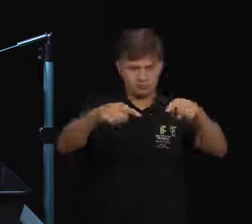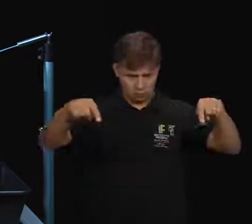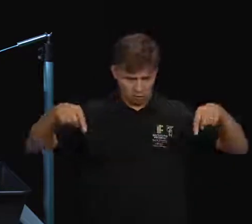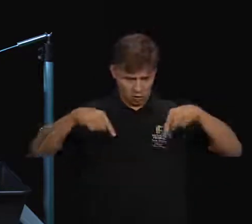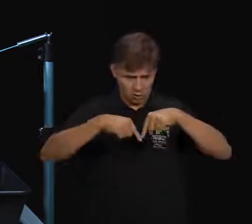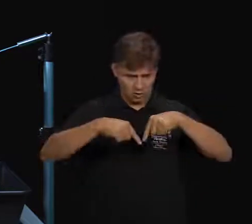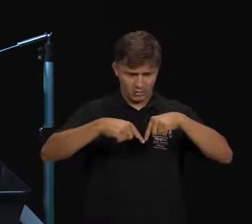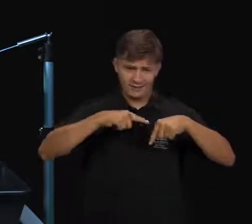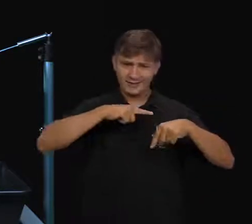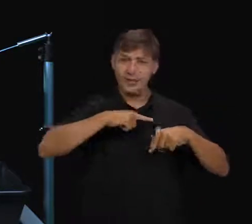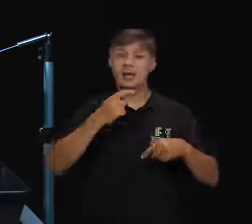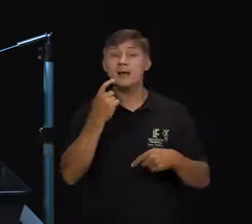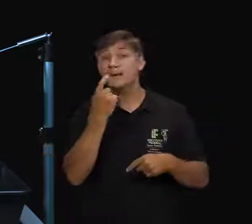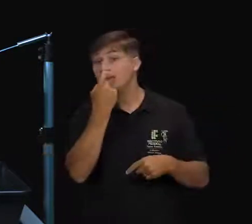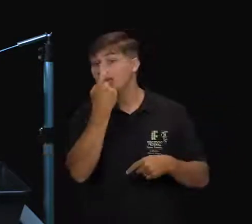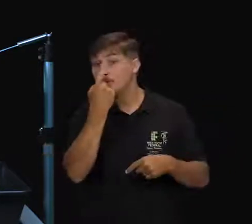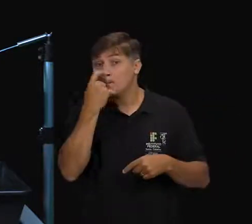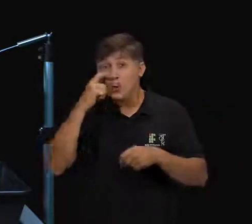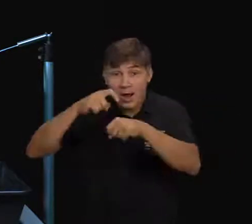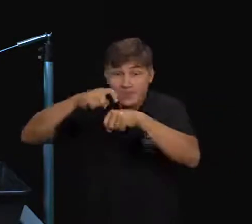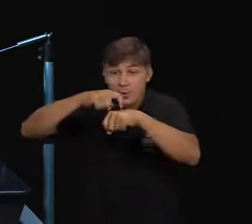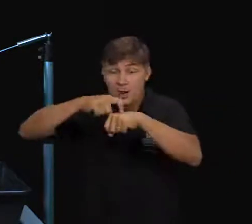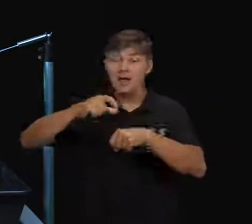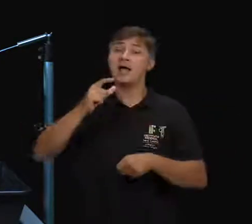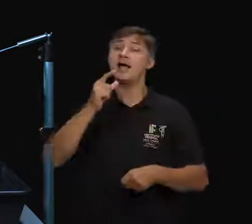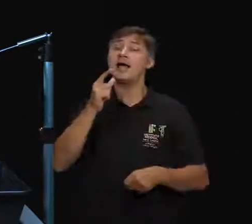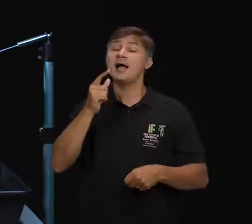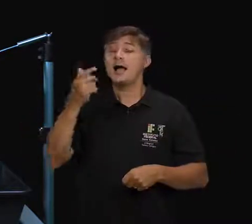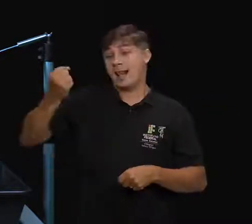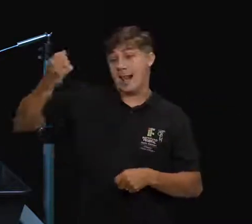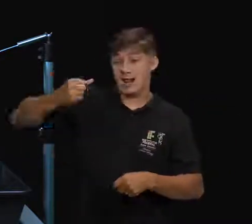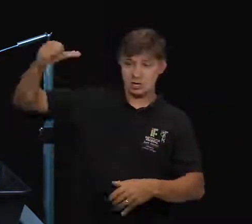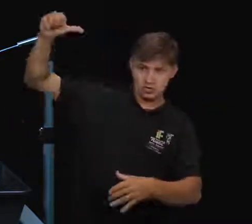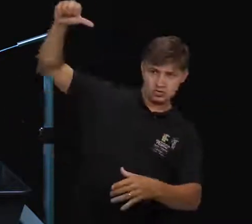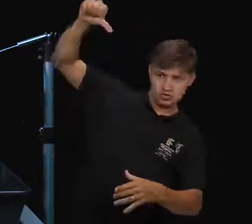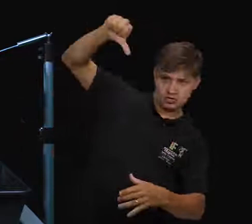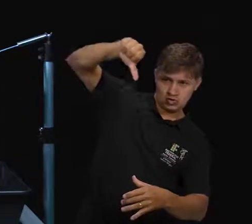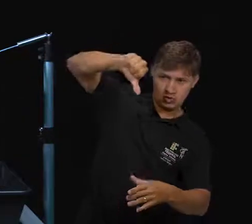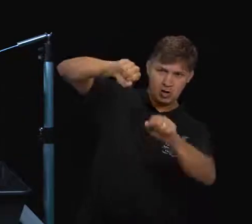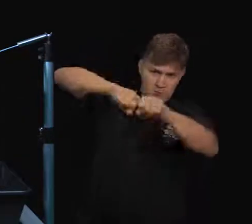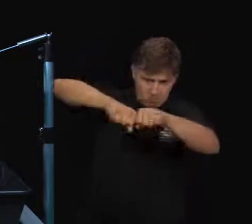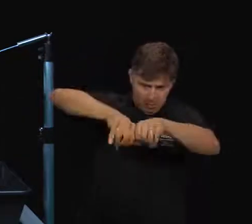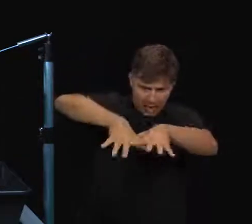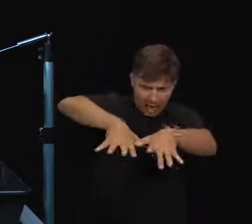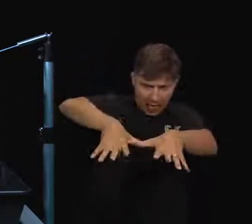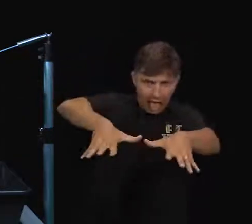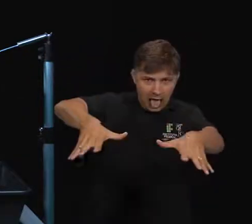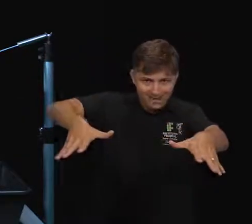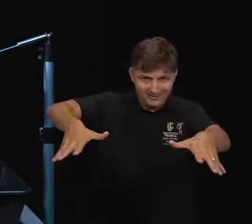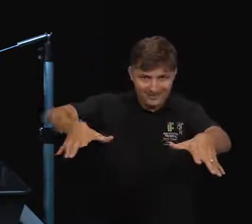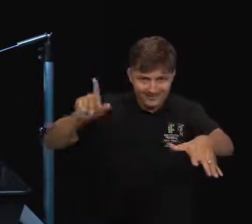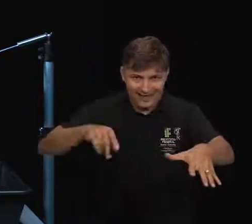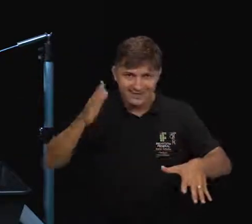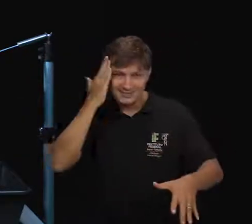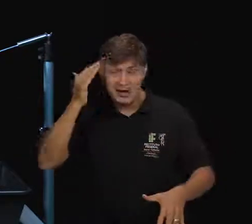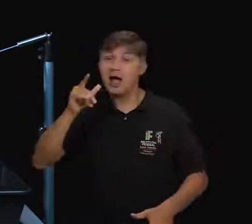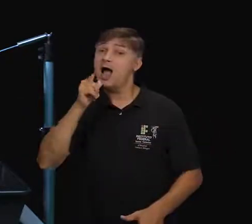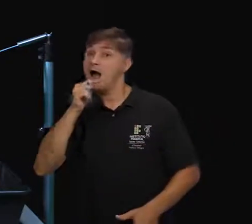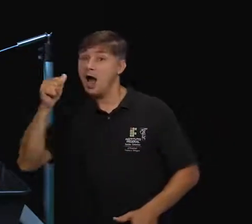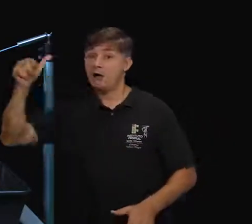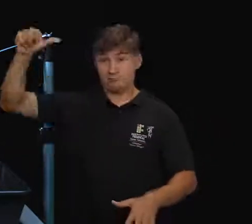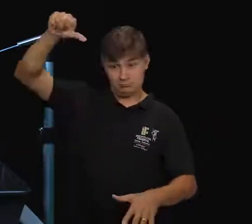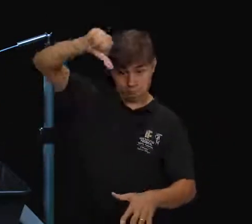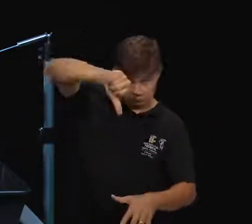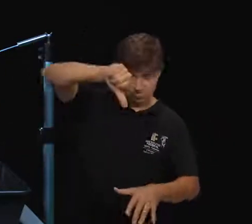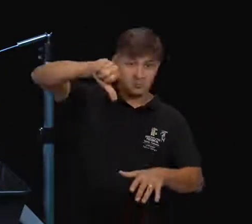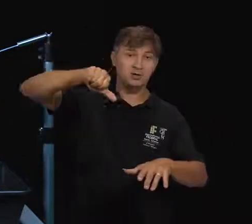de uma vasilha, cheio de morangos, e eu jogo leite nos morangos, ou seja, eu estou jogando algo que é líquido